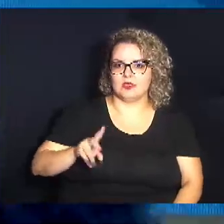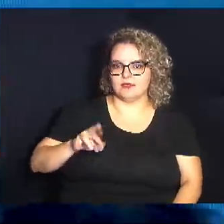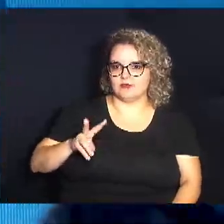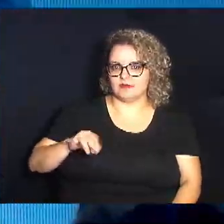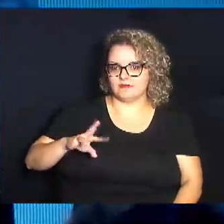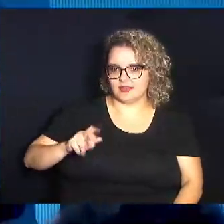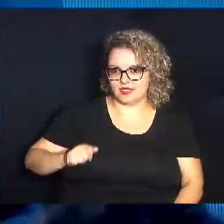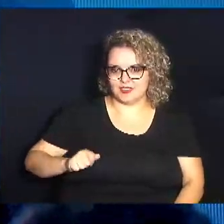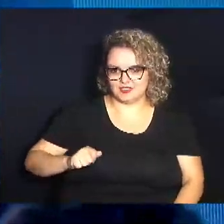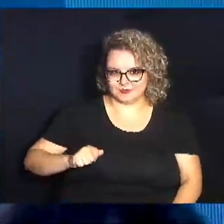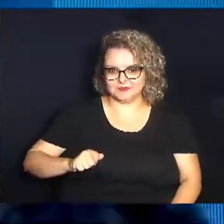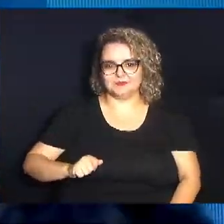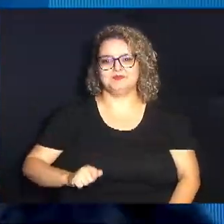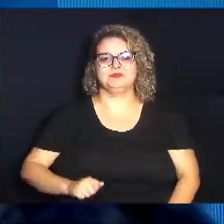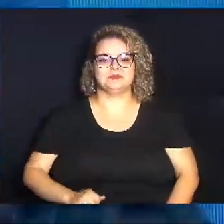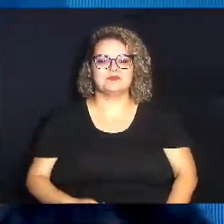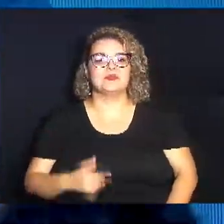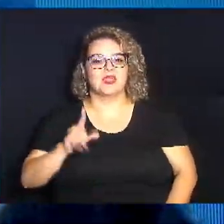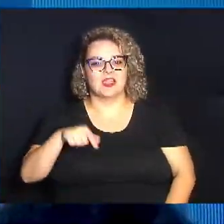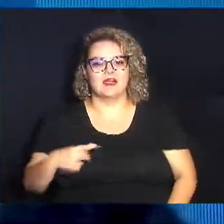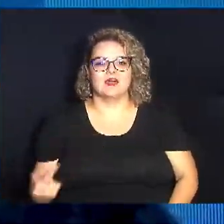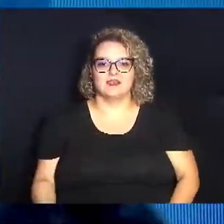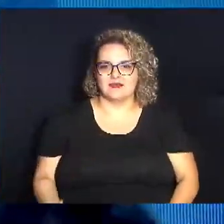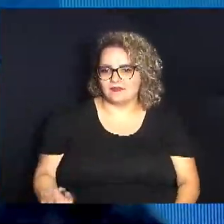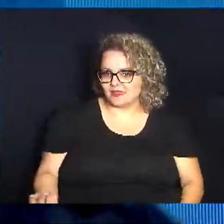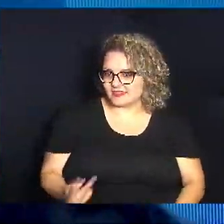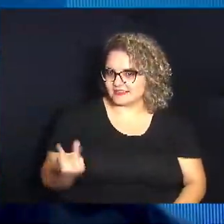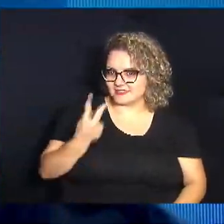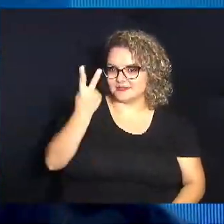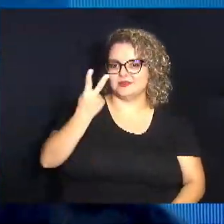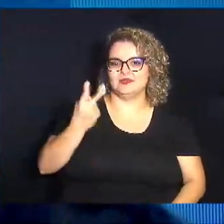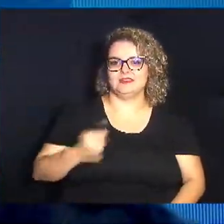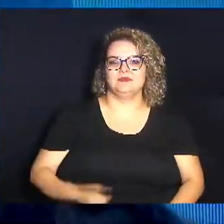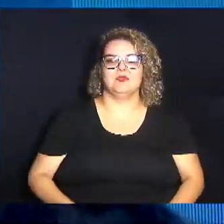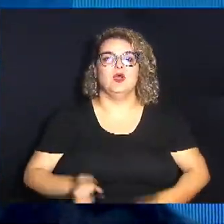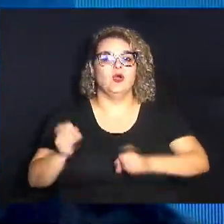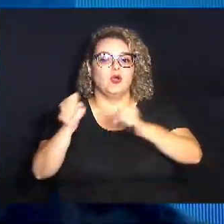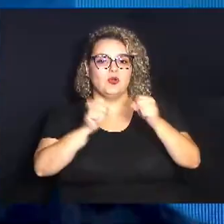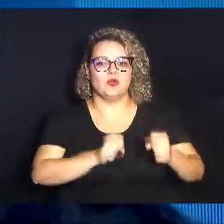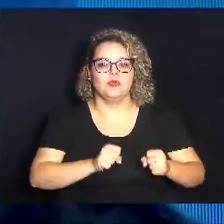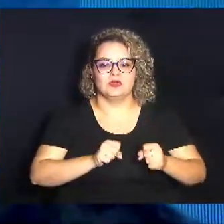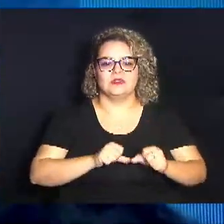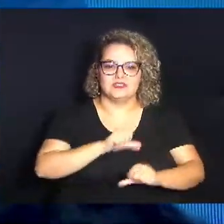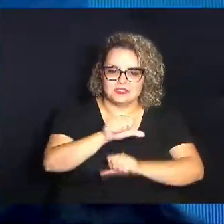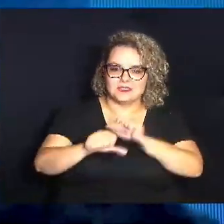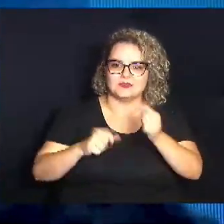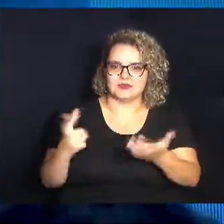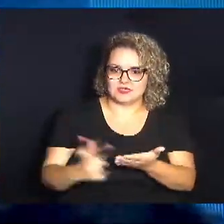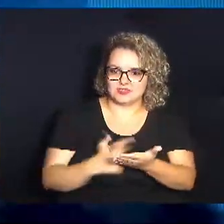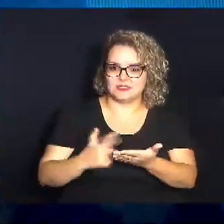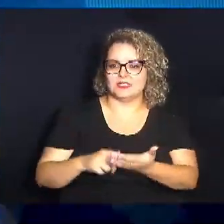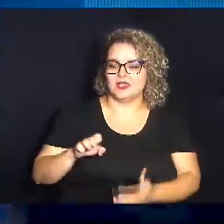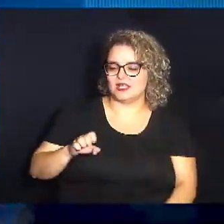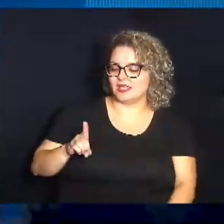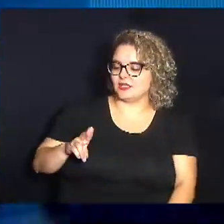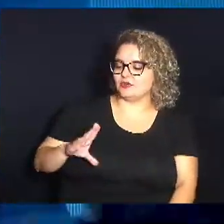Novaes, a vencedora da categoria, com a reportagem O Poder Transformador do Livro, exibido na Educa TV Campinas, sobre o